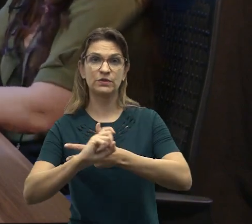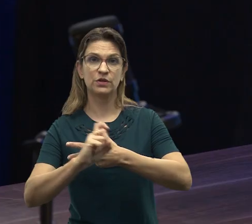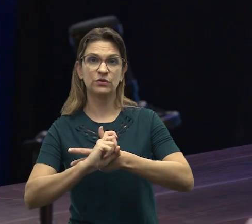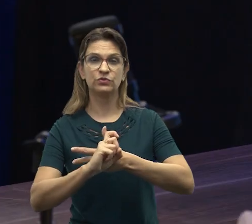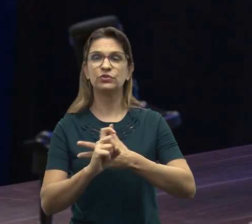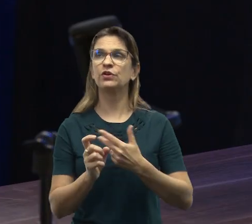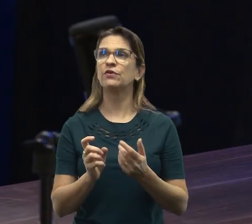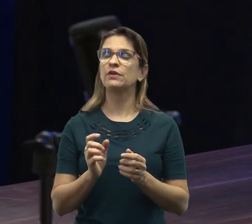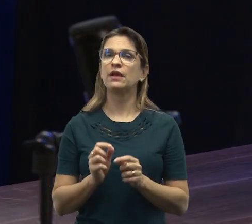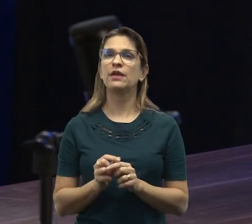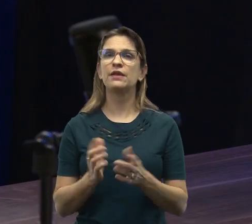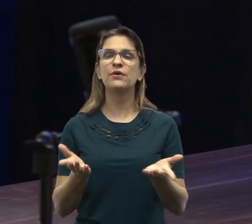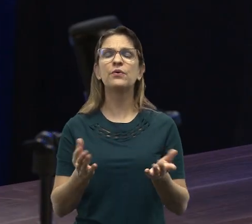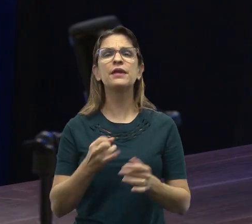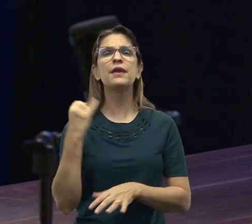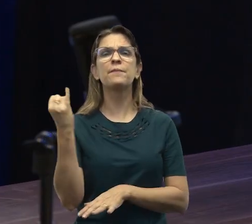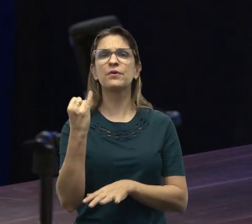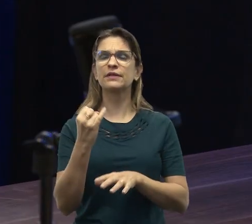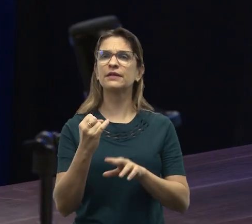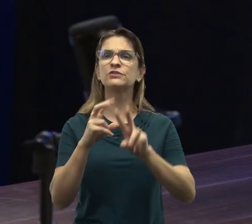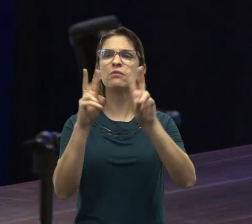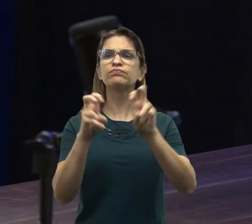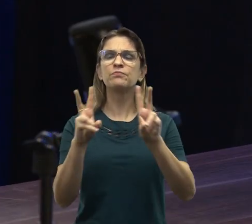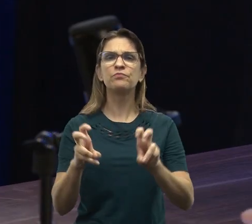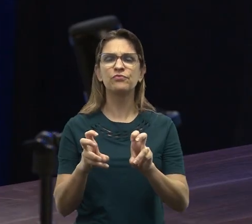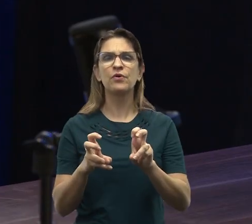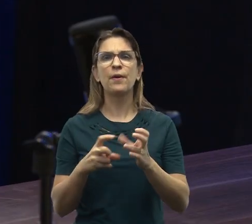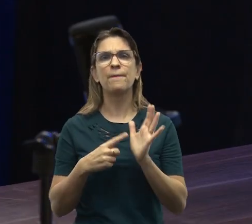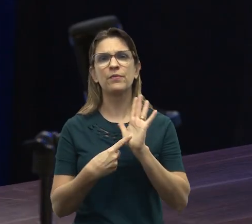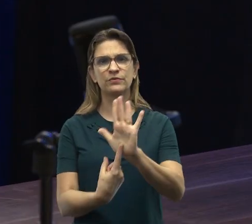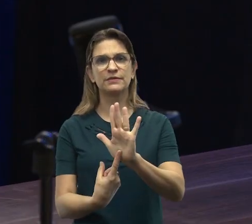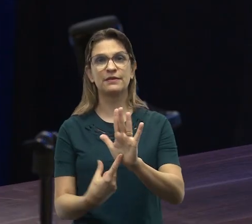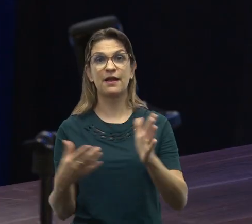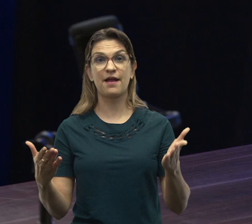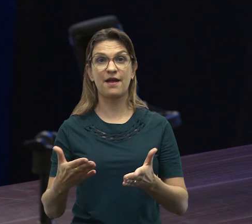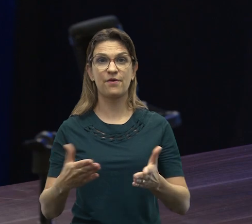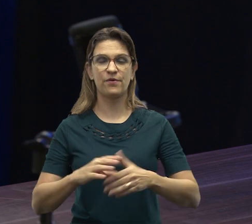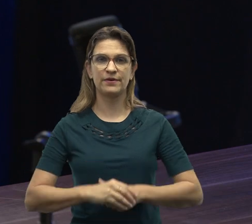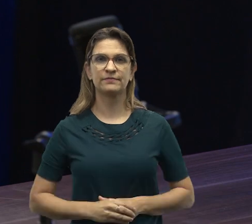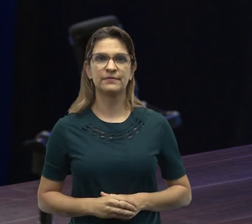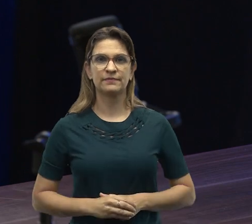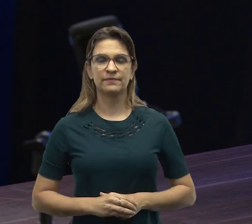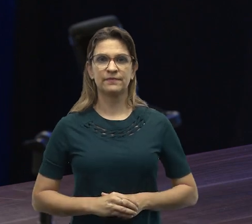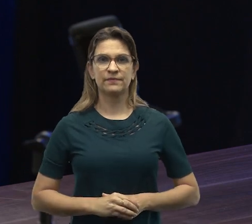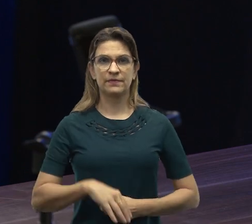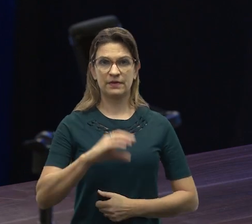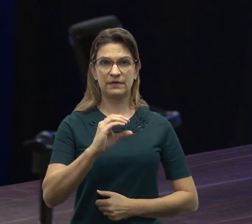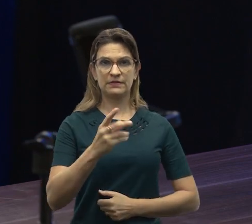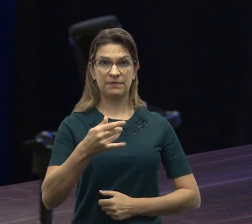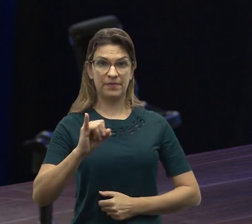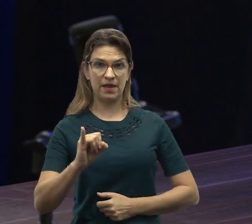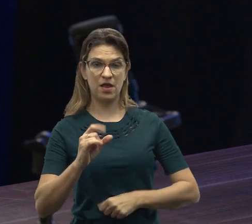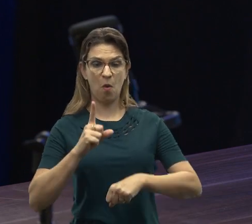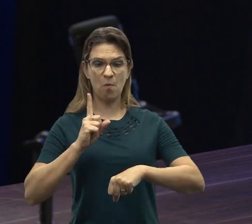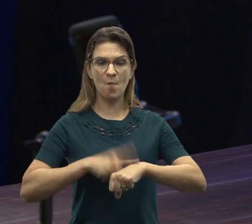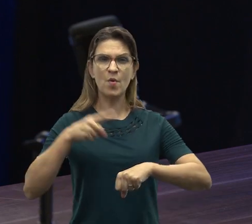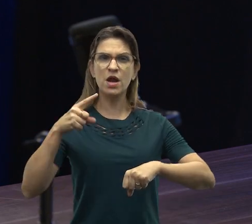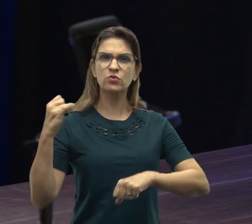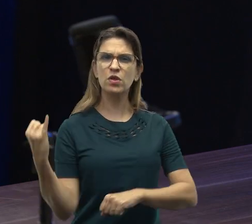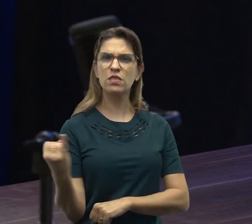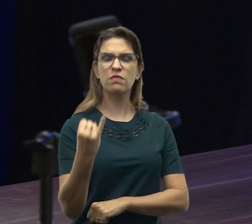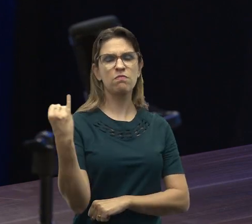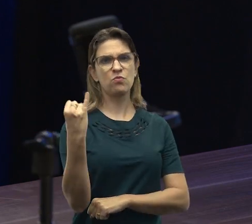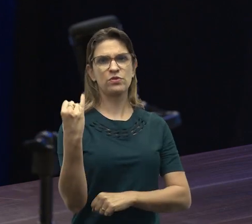agora? Bem, eu acho que a CPI veio num momento muito crucial para a cidade, num apelo muito grande